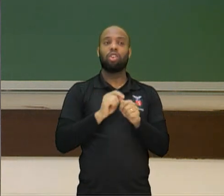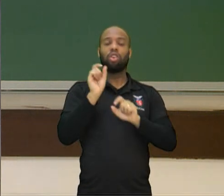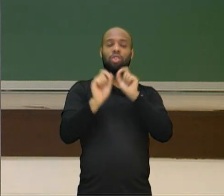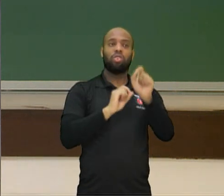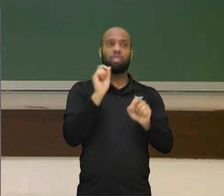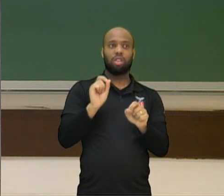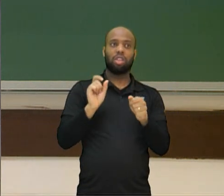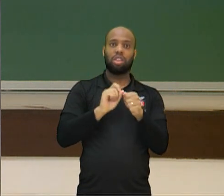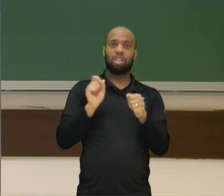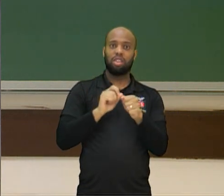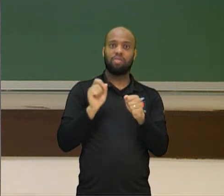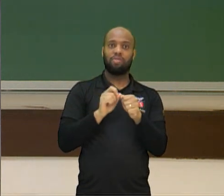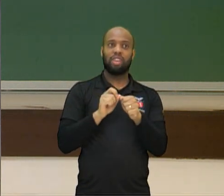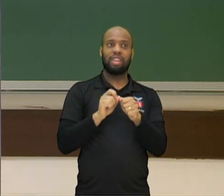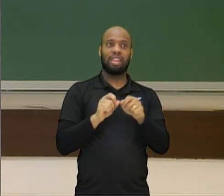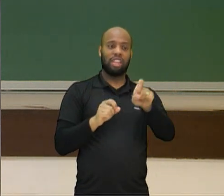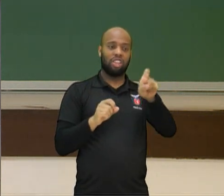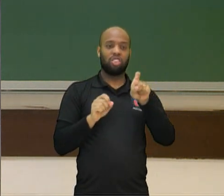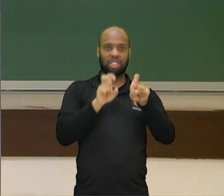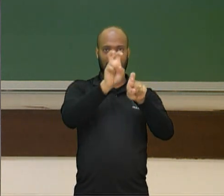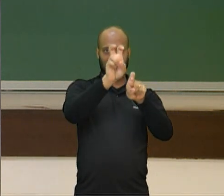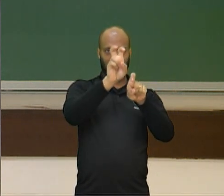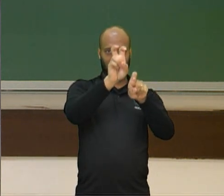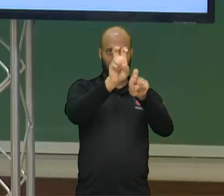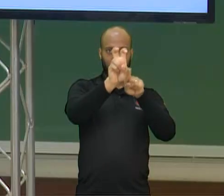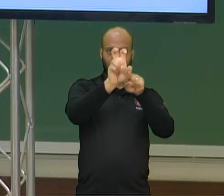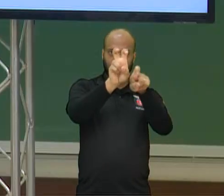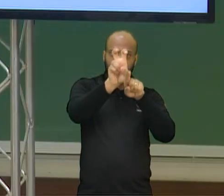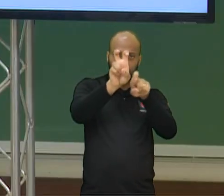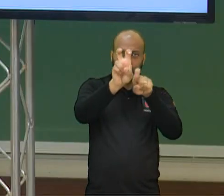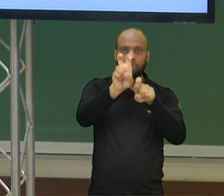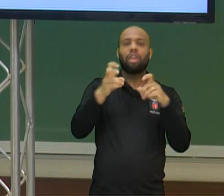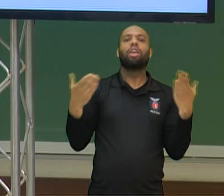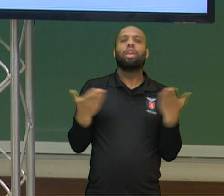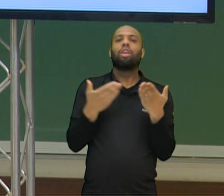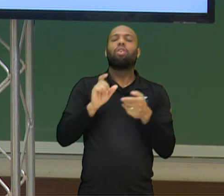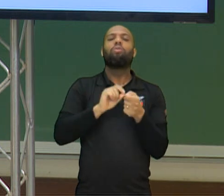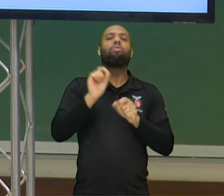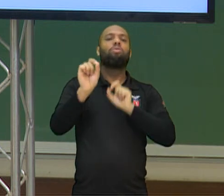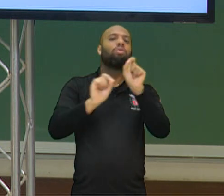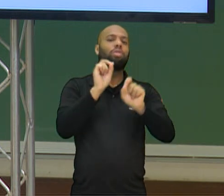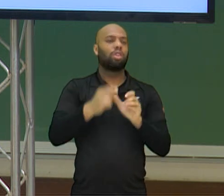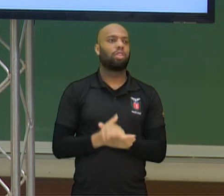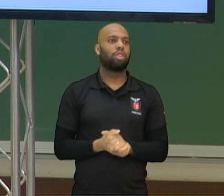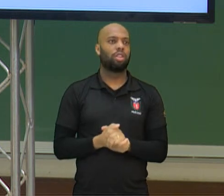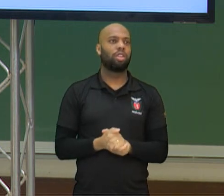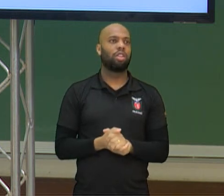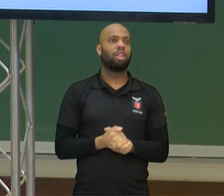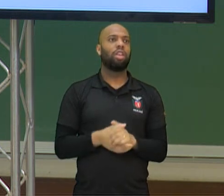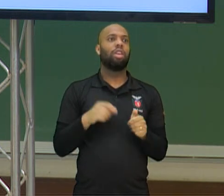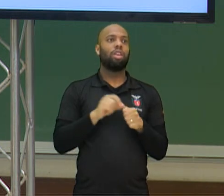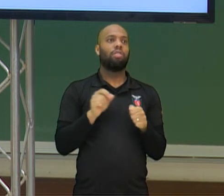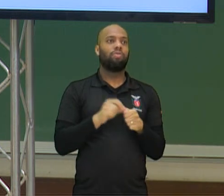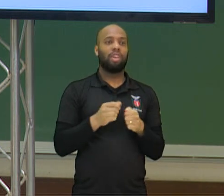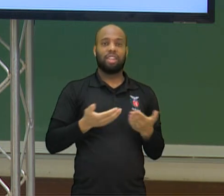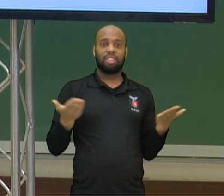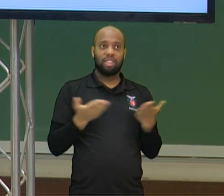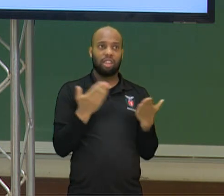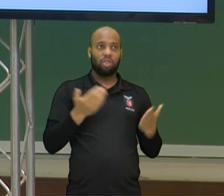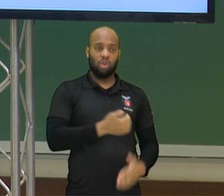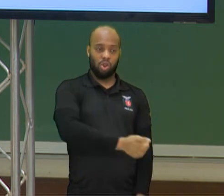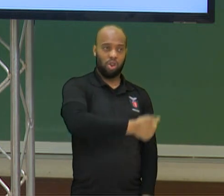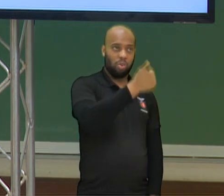primeiro termo, x elevado a 5. E agora, o que eu vou fazer? Vou pegar este termo e